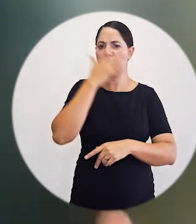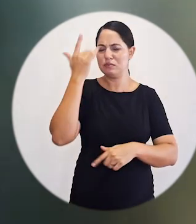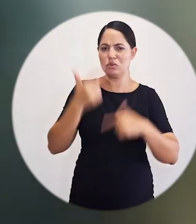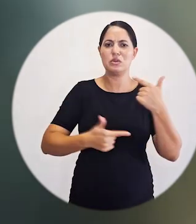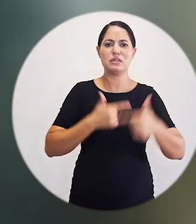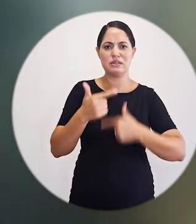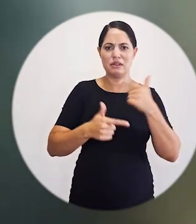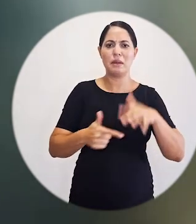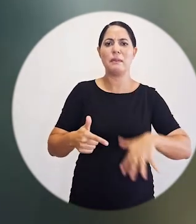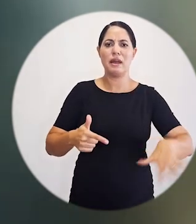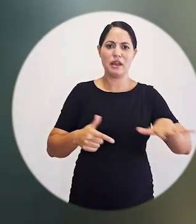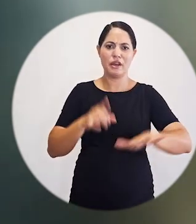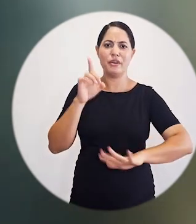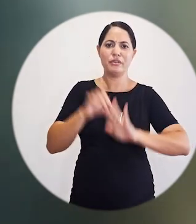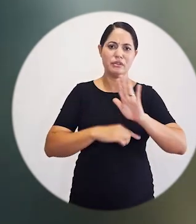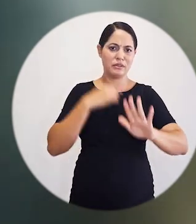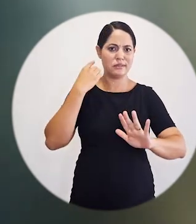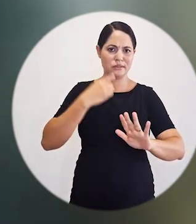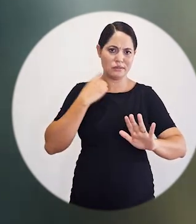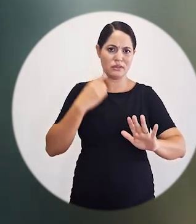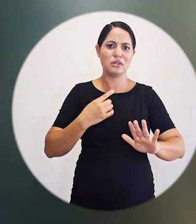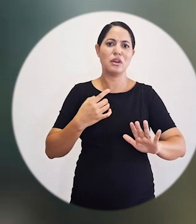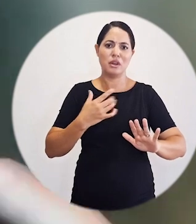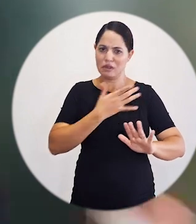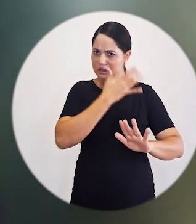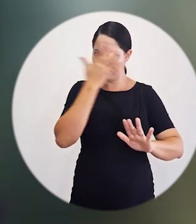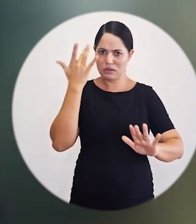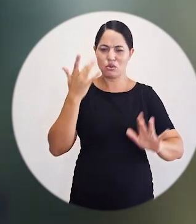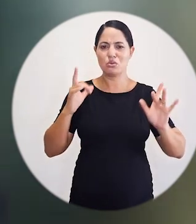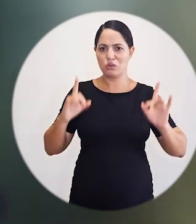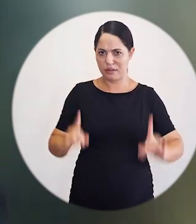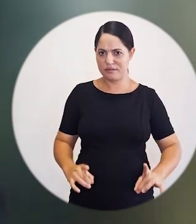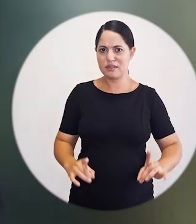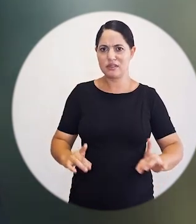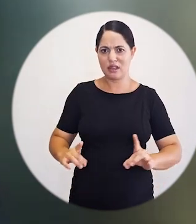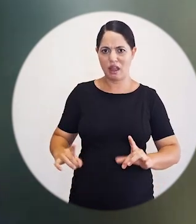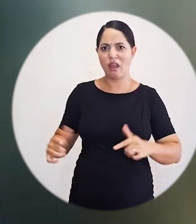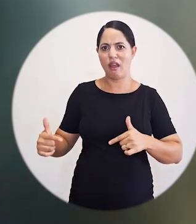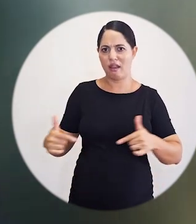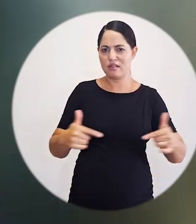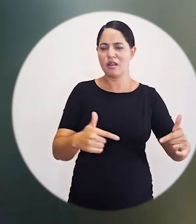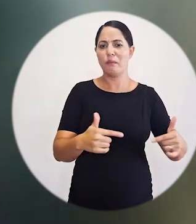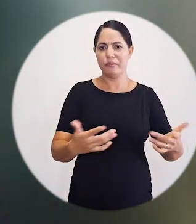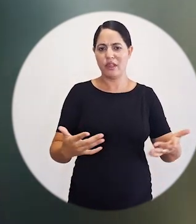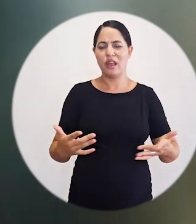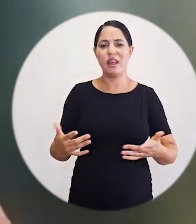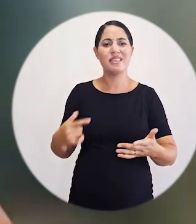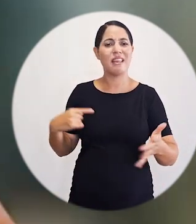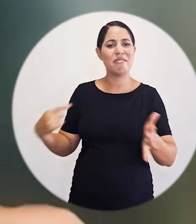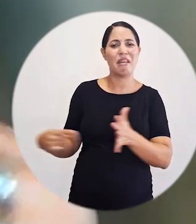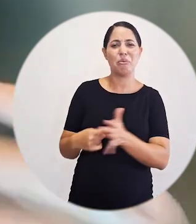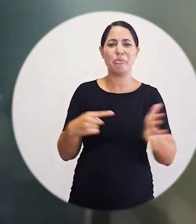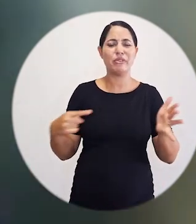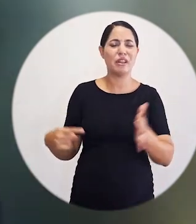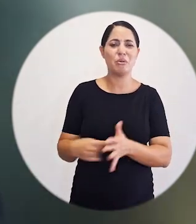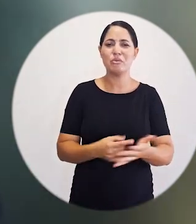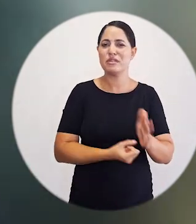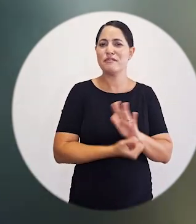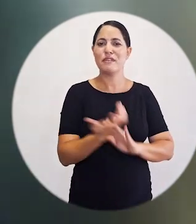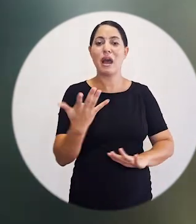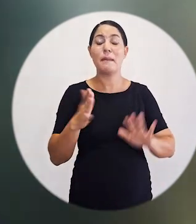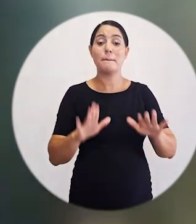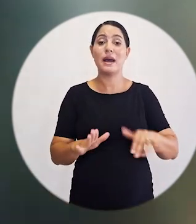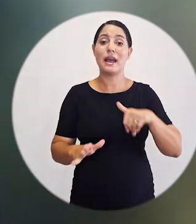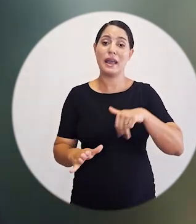que advogam pelo direito das pessoas com deficiência, que militam na causa, que a gente tenha, além das